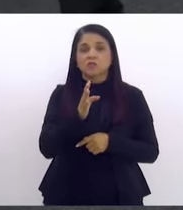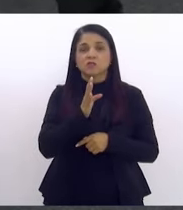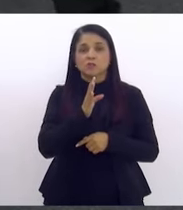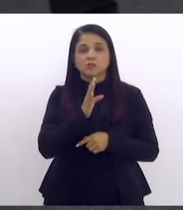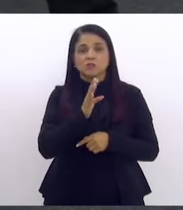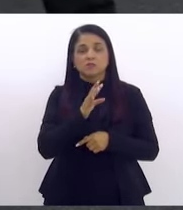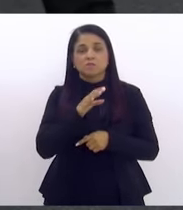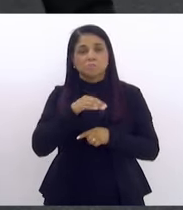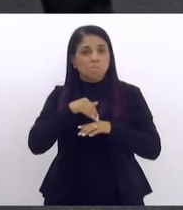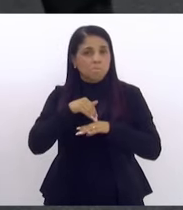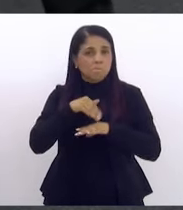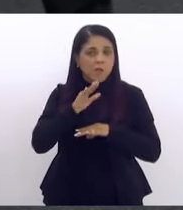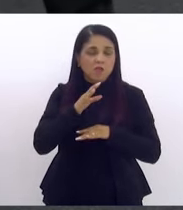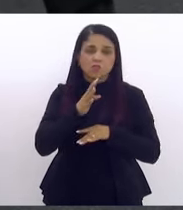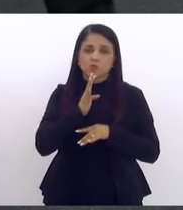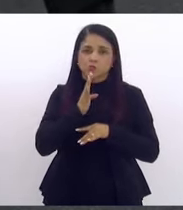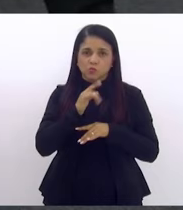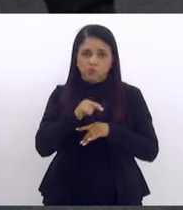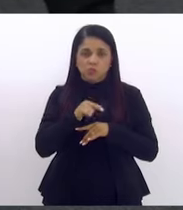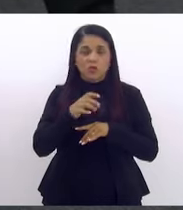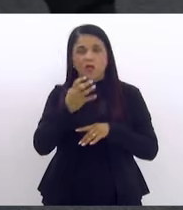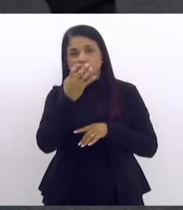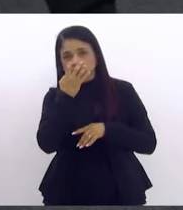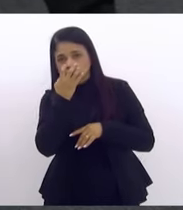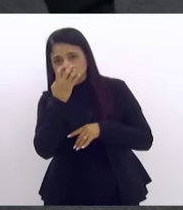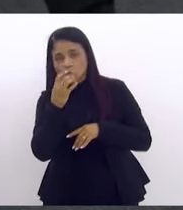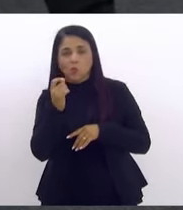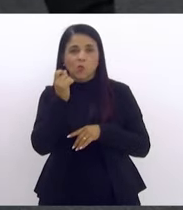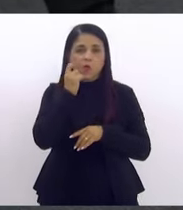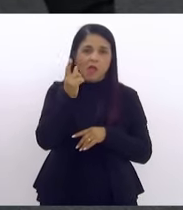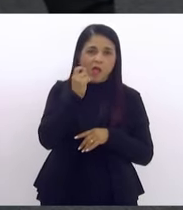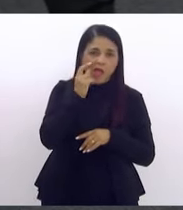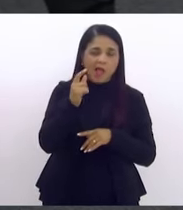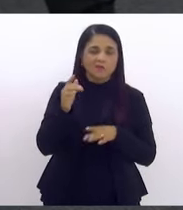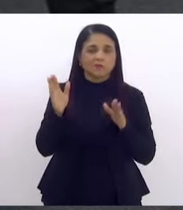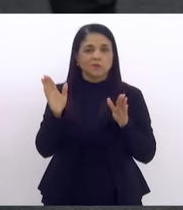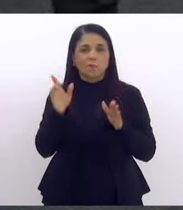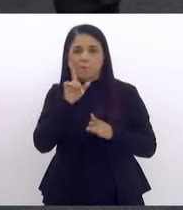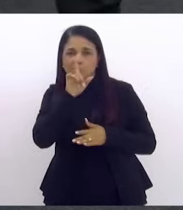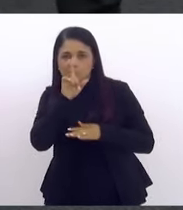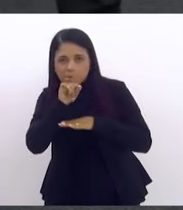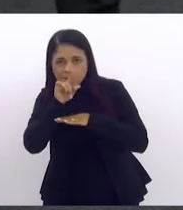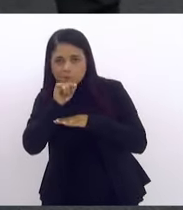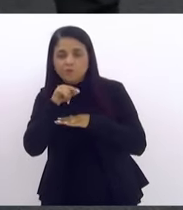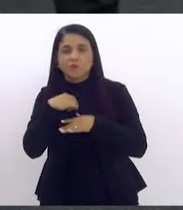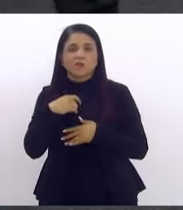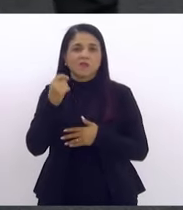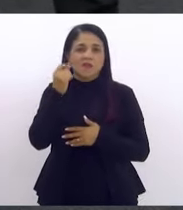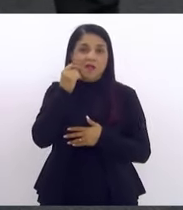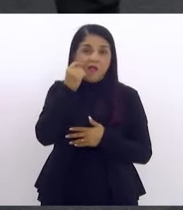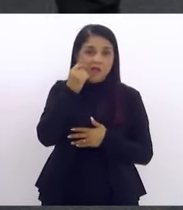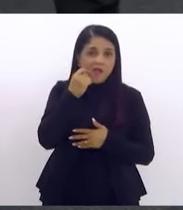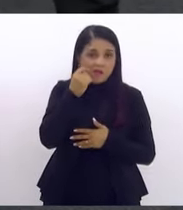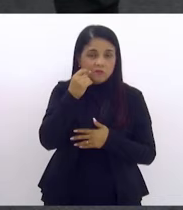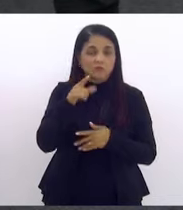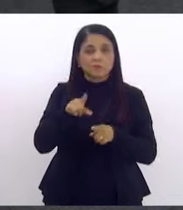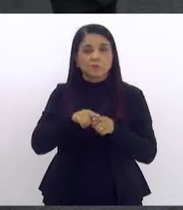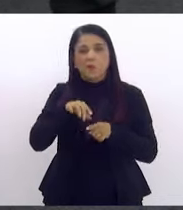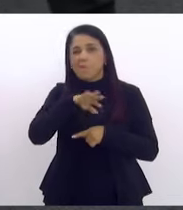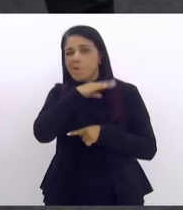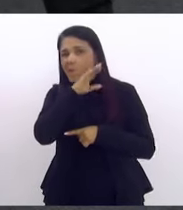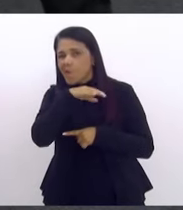essas zoonoses para os humanos são cachorros, gatos, aves, gados, roedores e